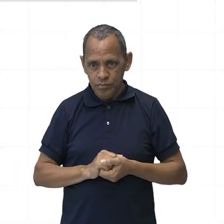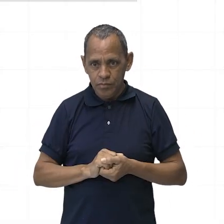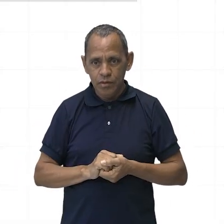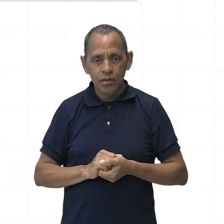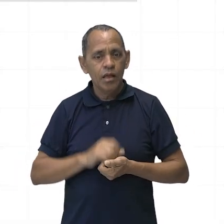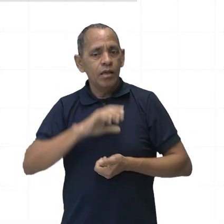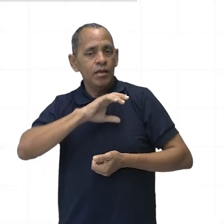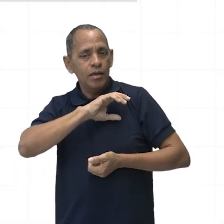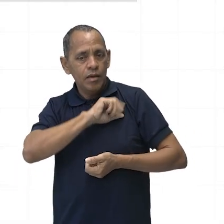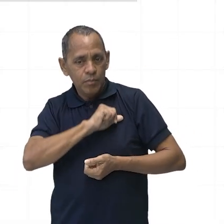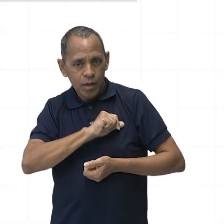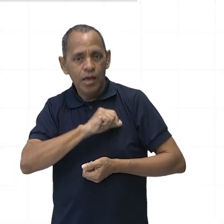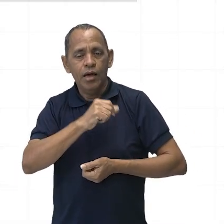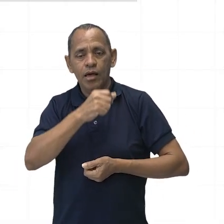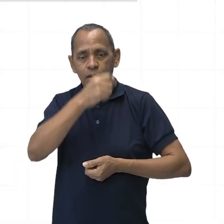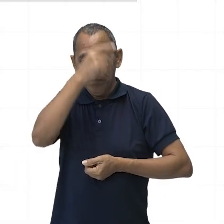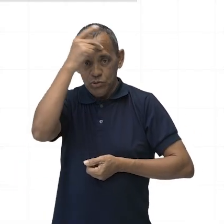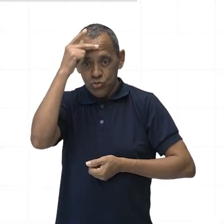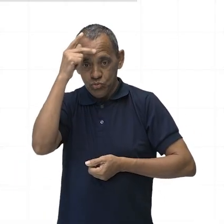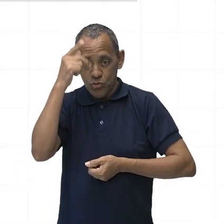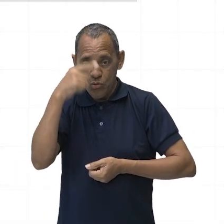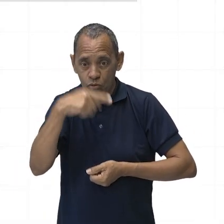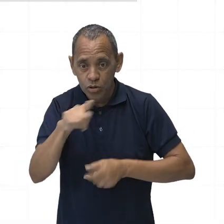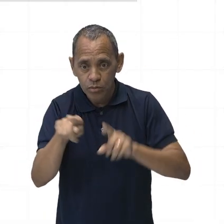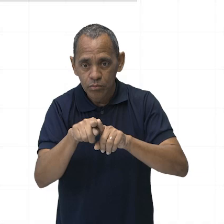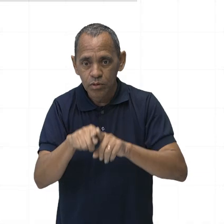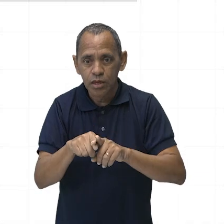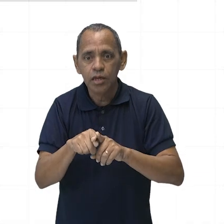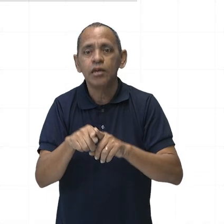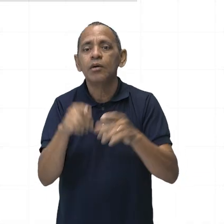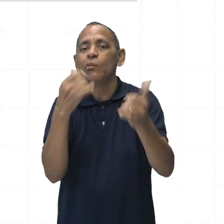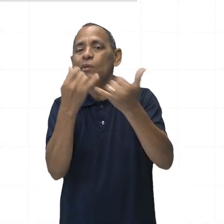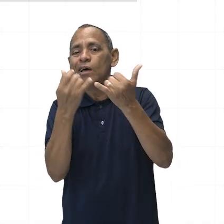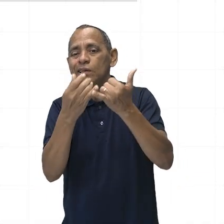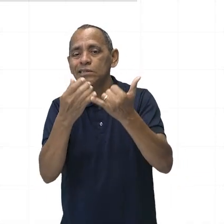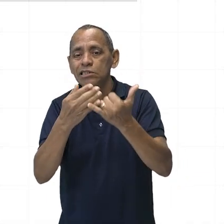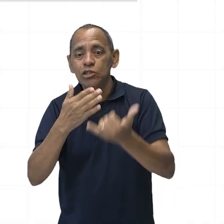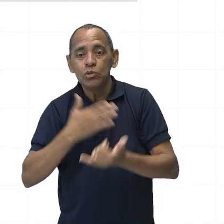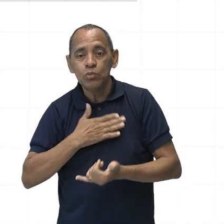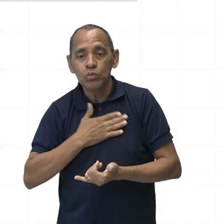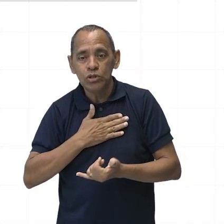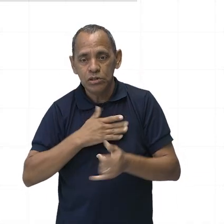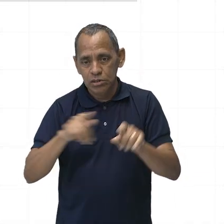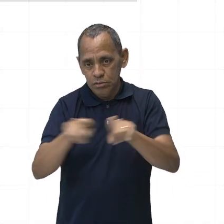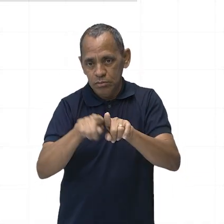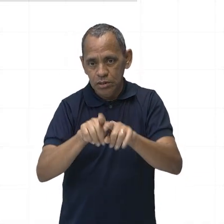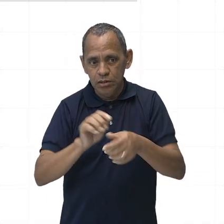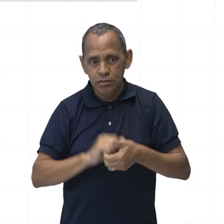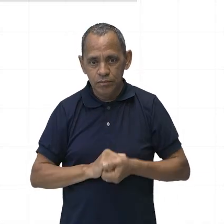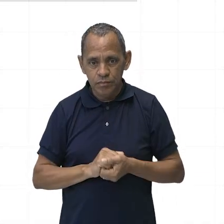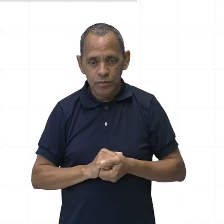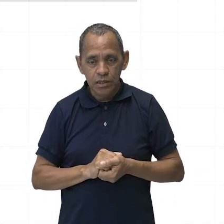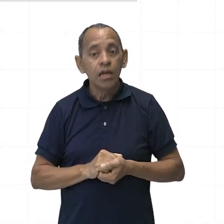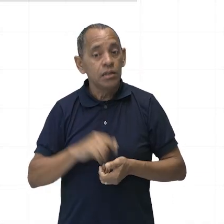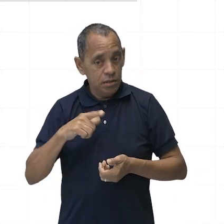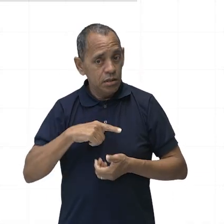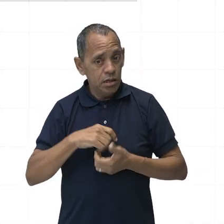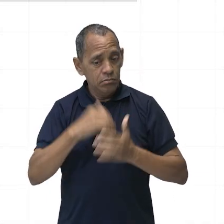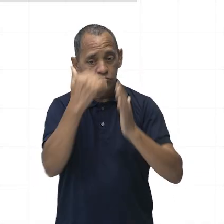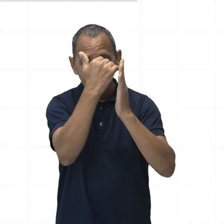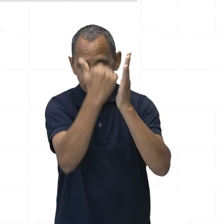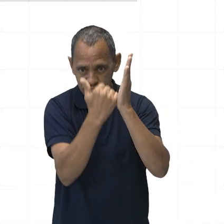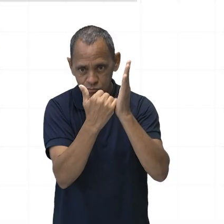ao próximo como a si mesmo. Então, nessas duas religiões há mandamentos muito fortes